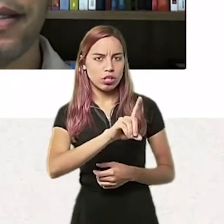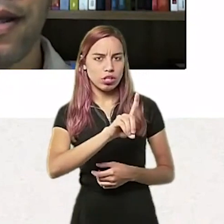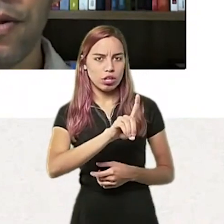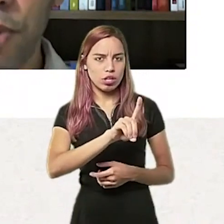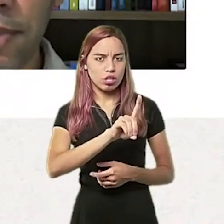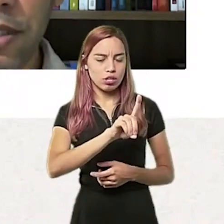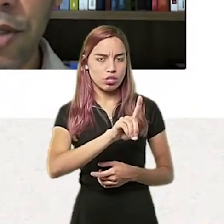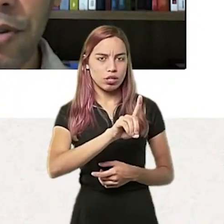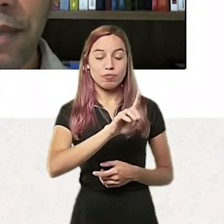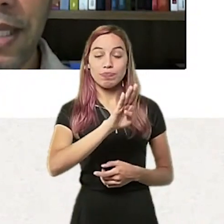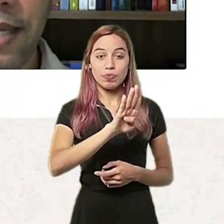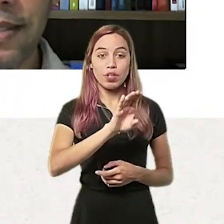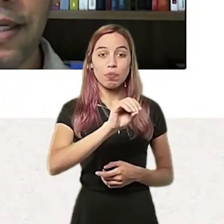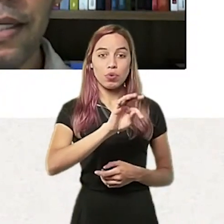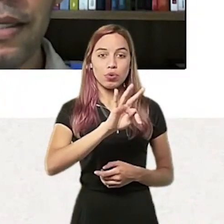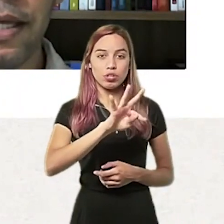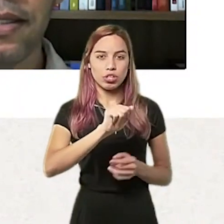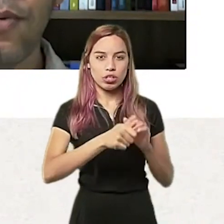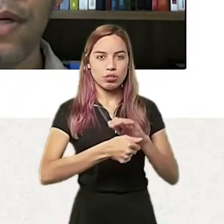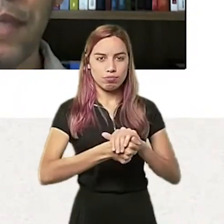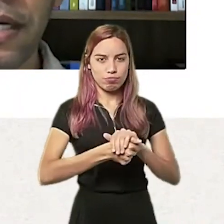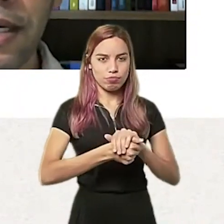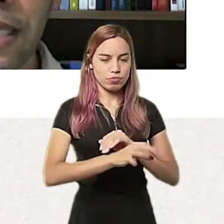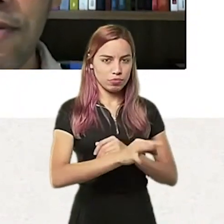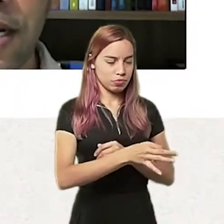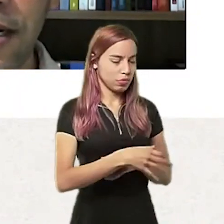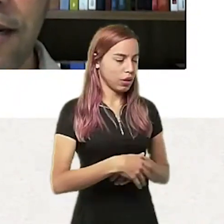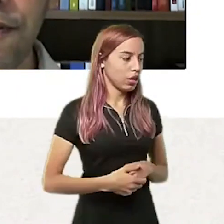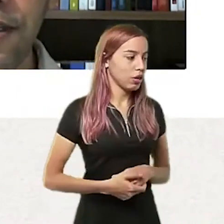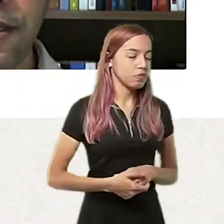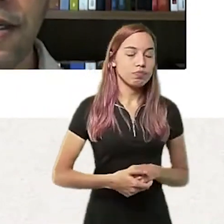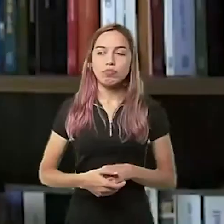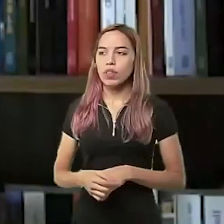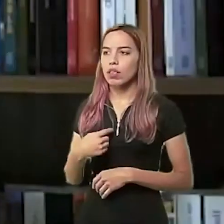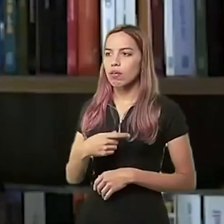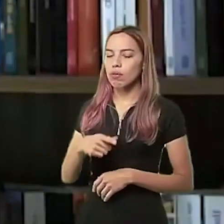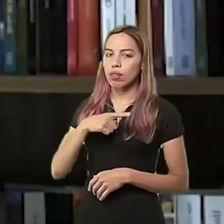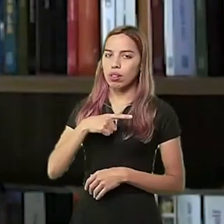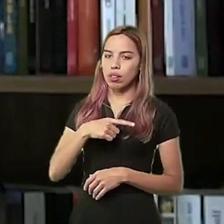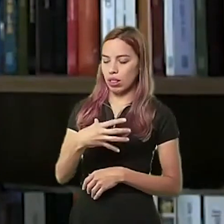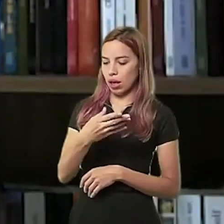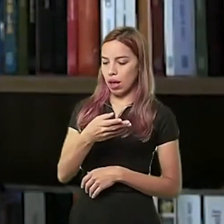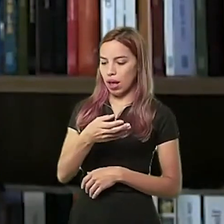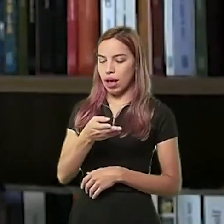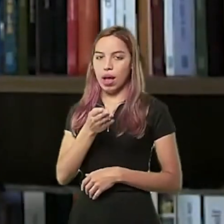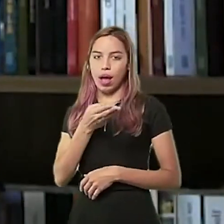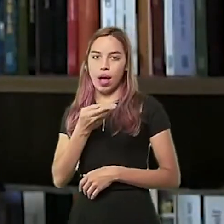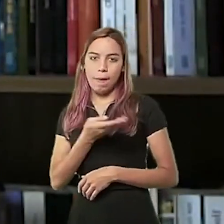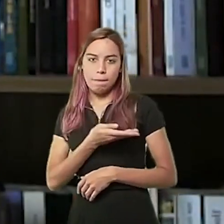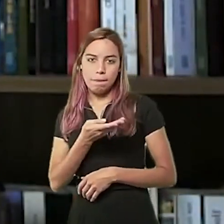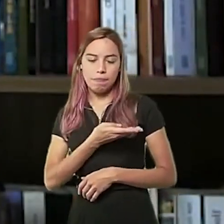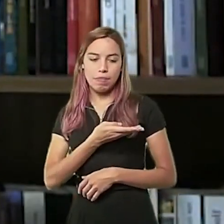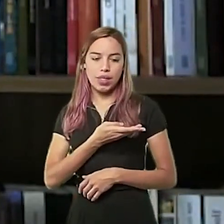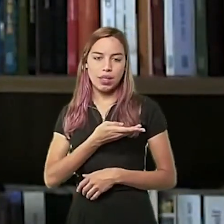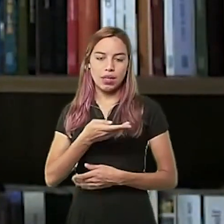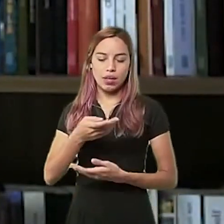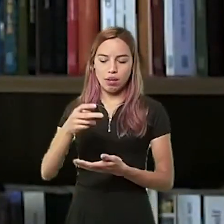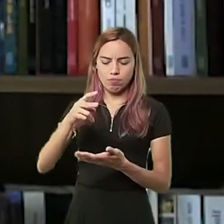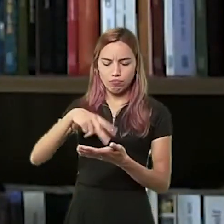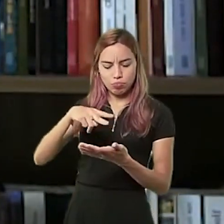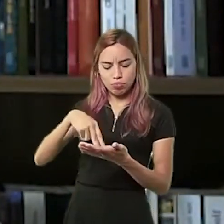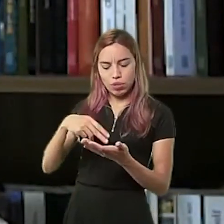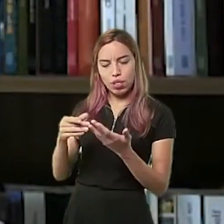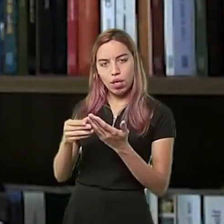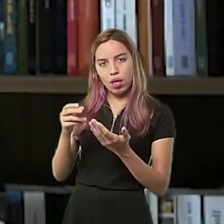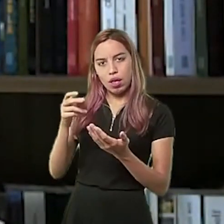que, no momento que eu terminei a escrita, tem uma amiga, Ana Valéria Fink, que sempre lê e revisa os textos